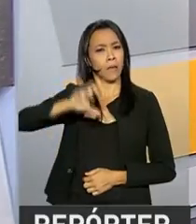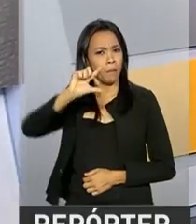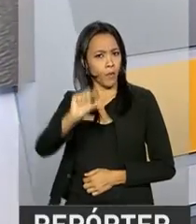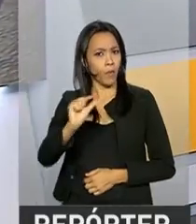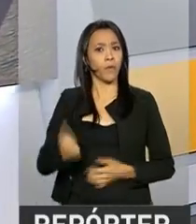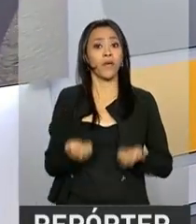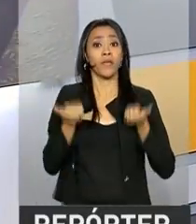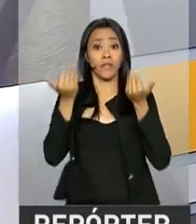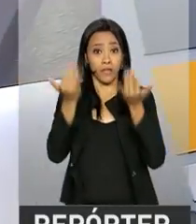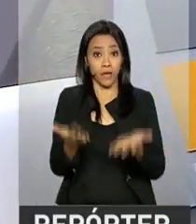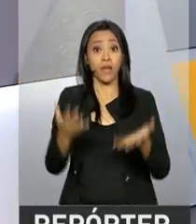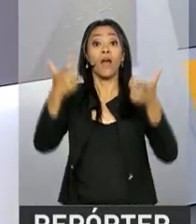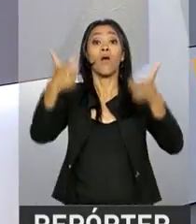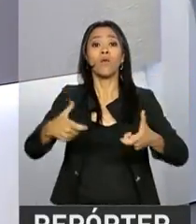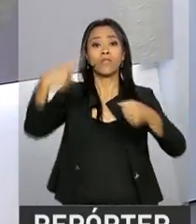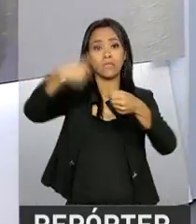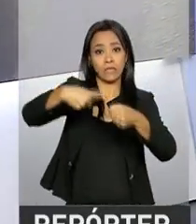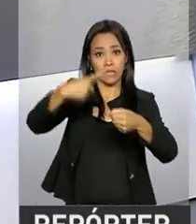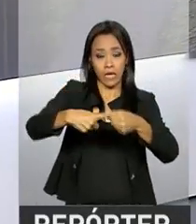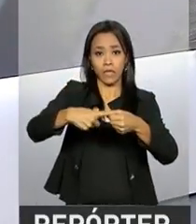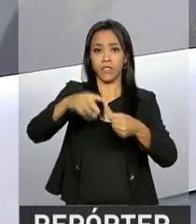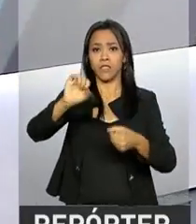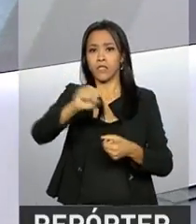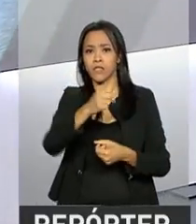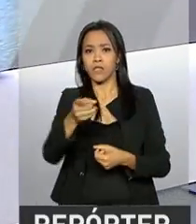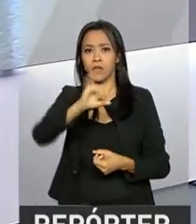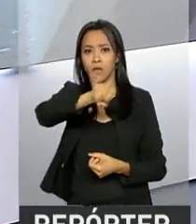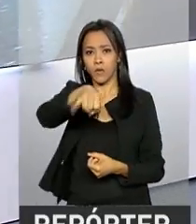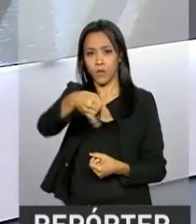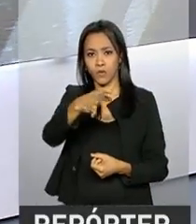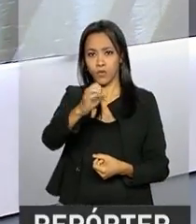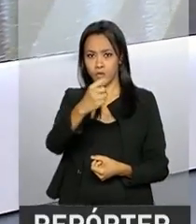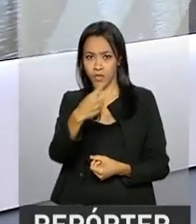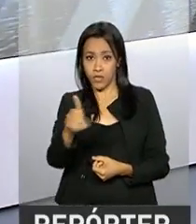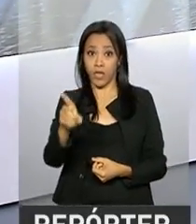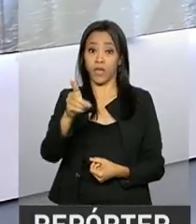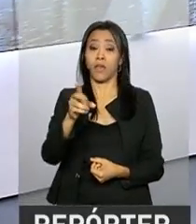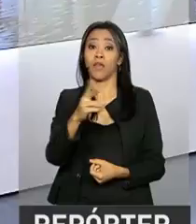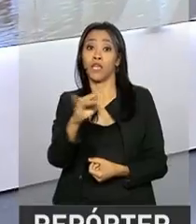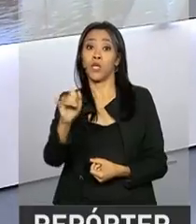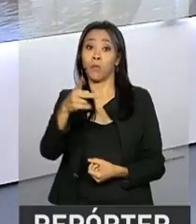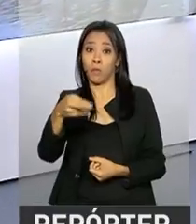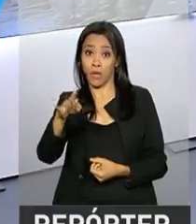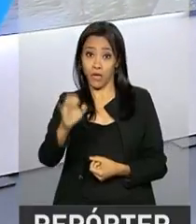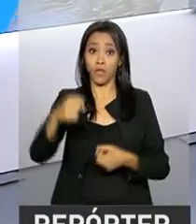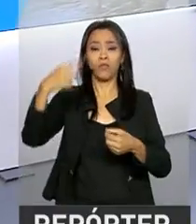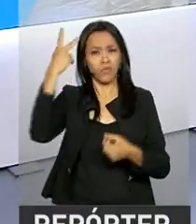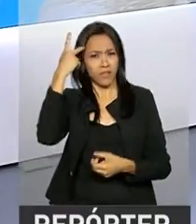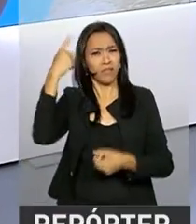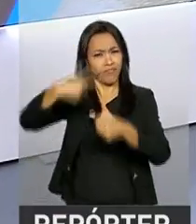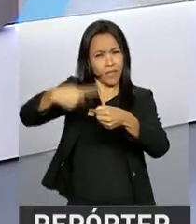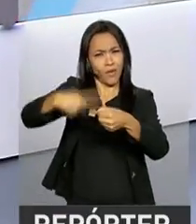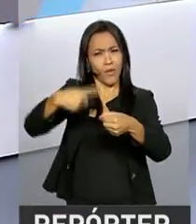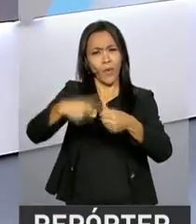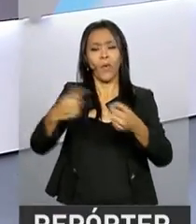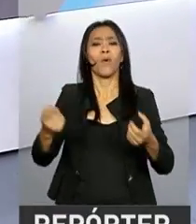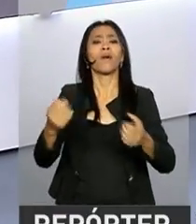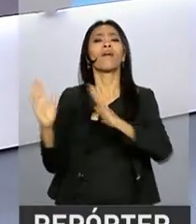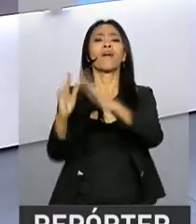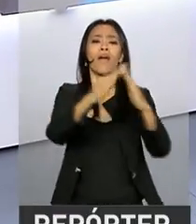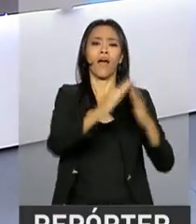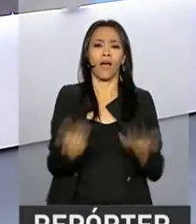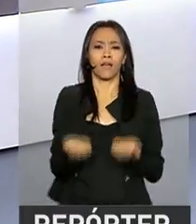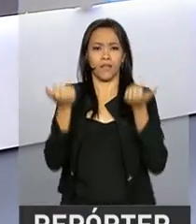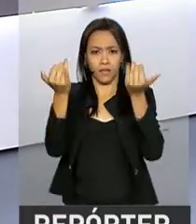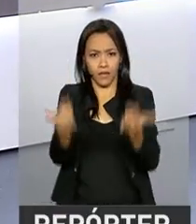pouco, em São José do Rio Preto, interior de São Paulo, moradias do Minha Casa Minha Vida. O repórter José Luiz Filho está lá